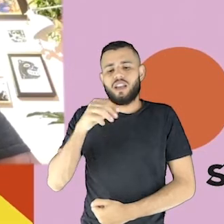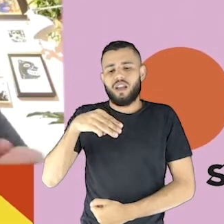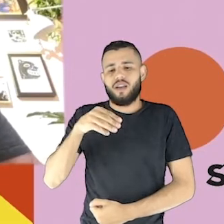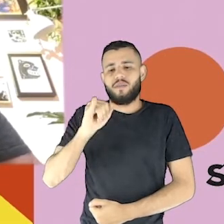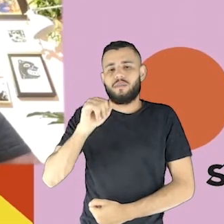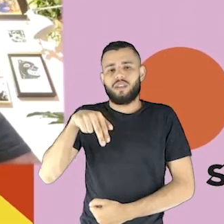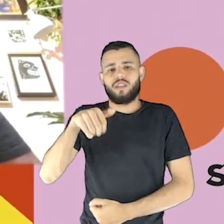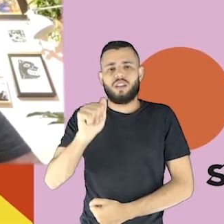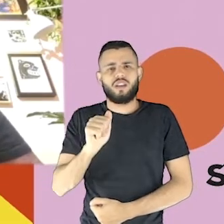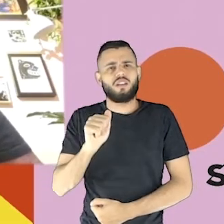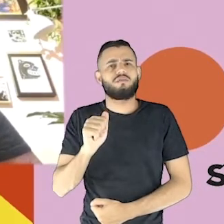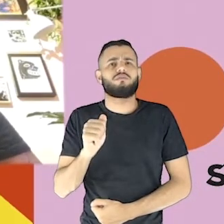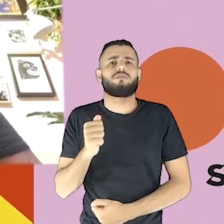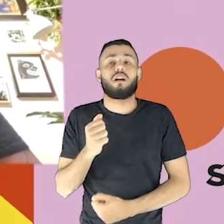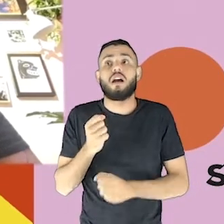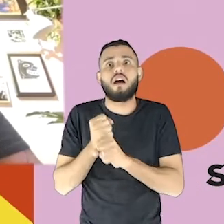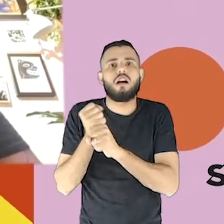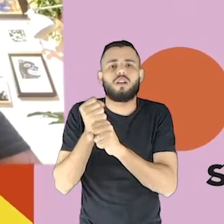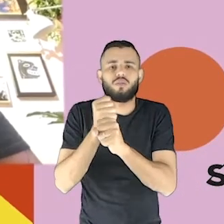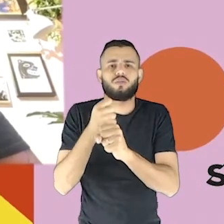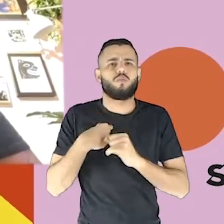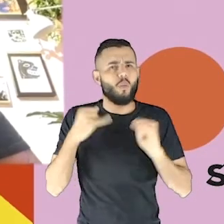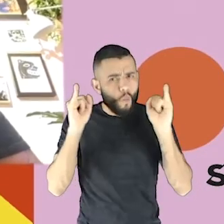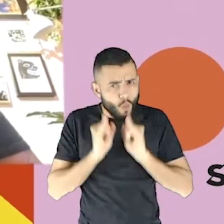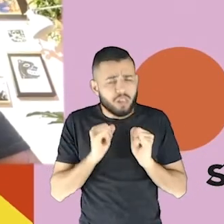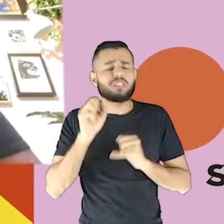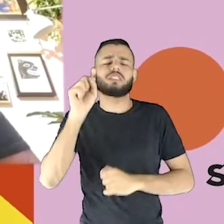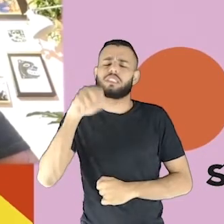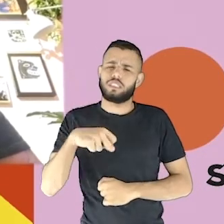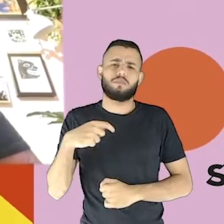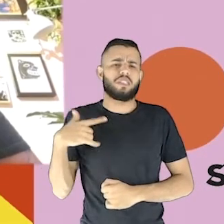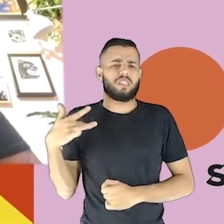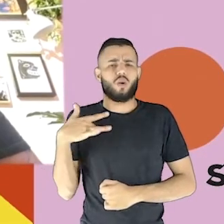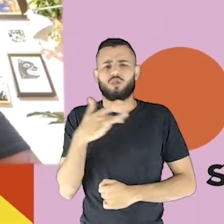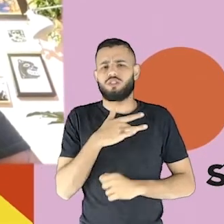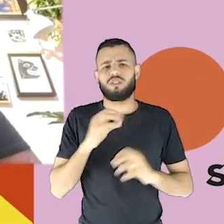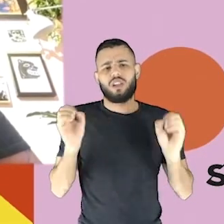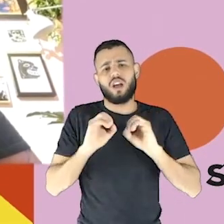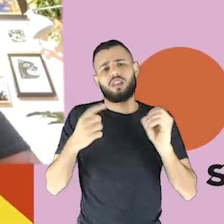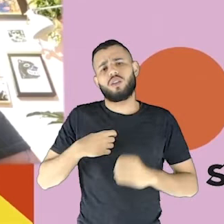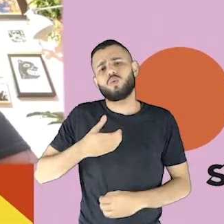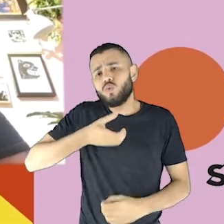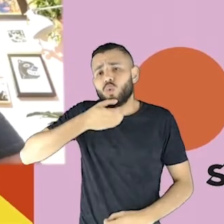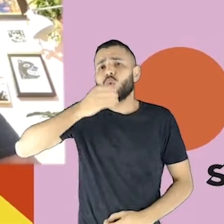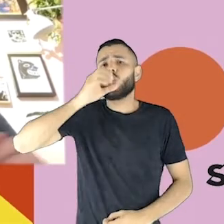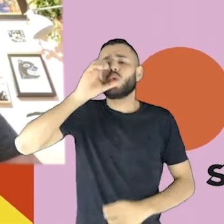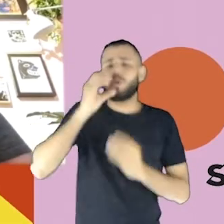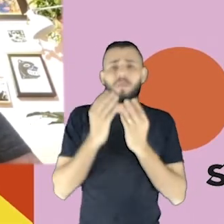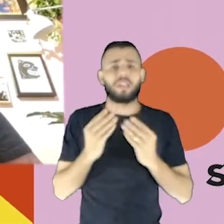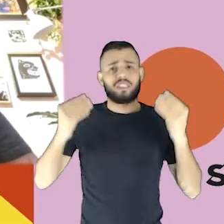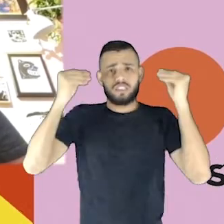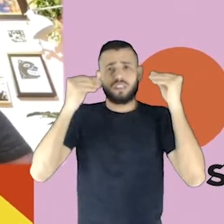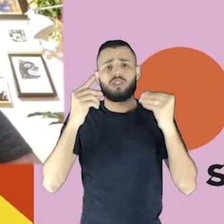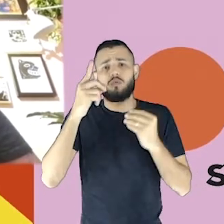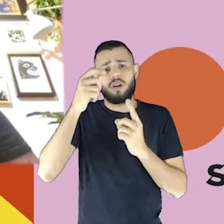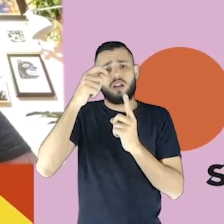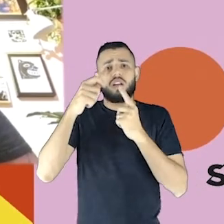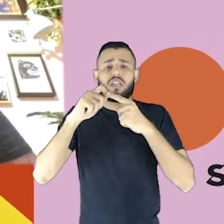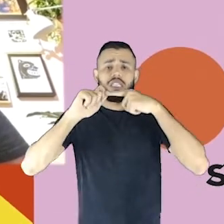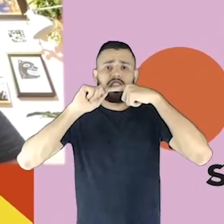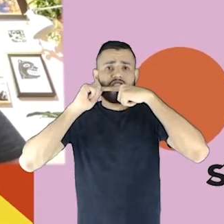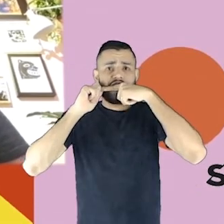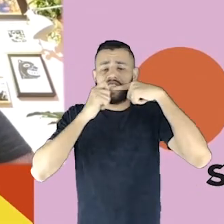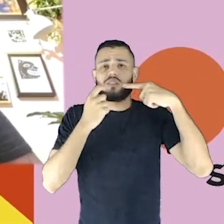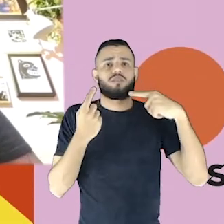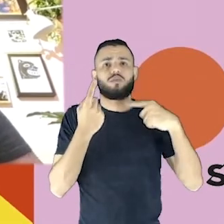vida, cheguei a emagrecer, cheguei, como eu falei, sem saúde nenhuma. A minha dieta era tomar um copo de suco de melancia com uma cenoura por dia. Onde isso é